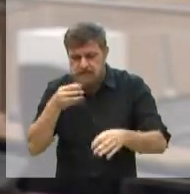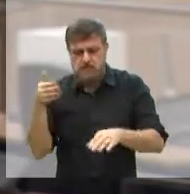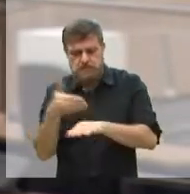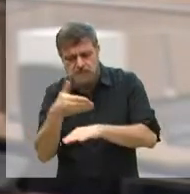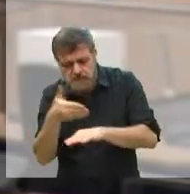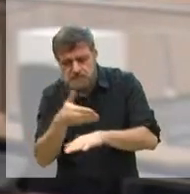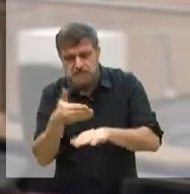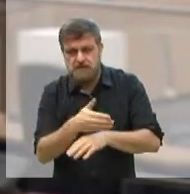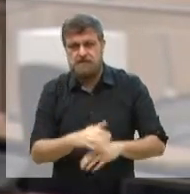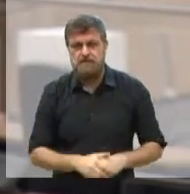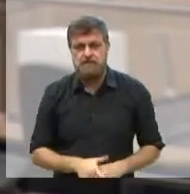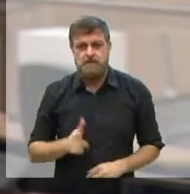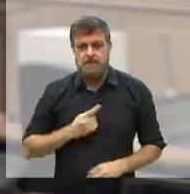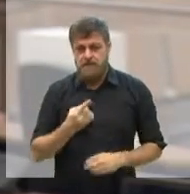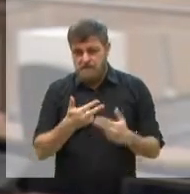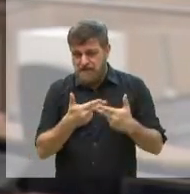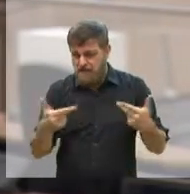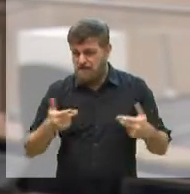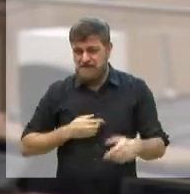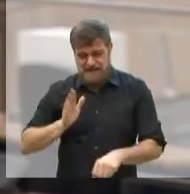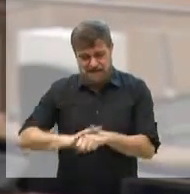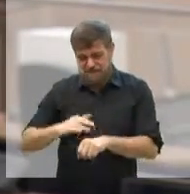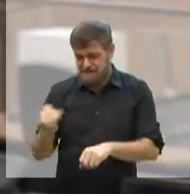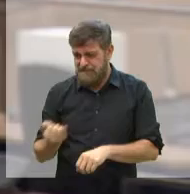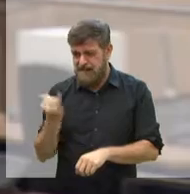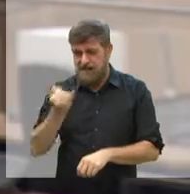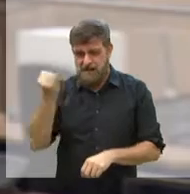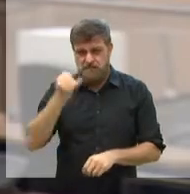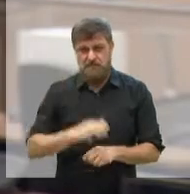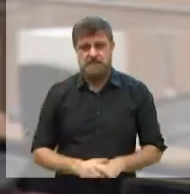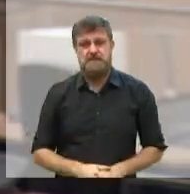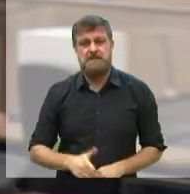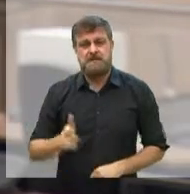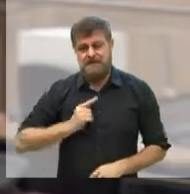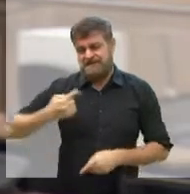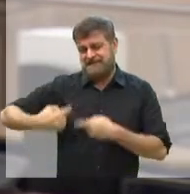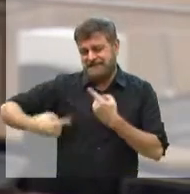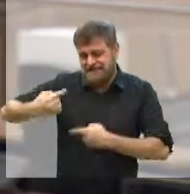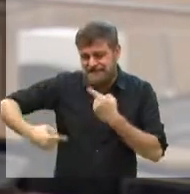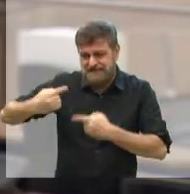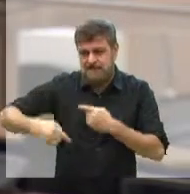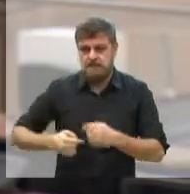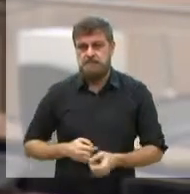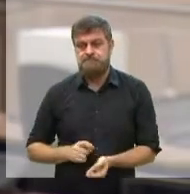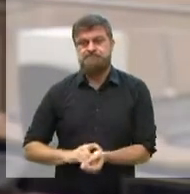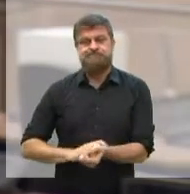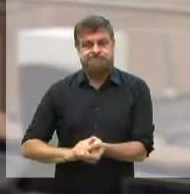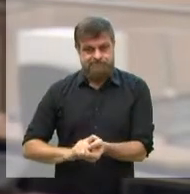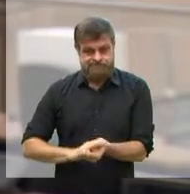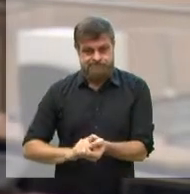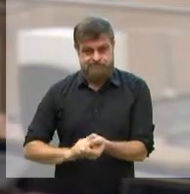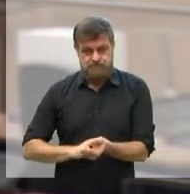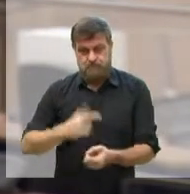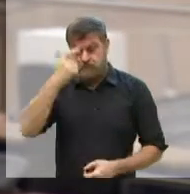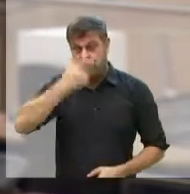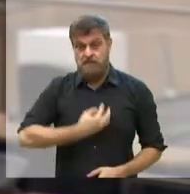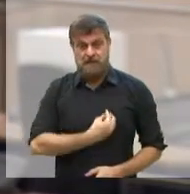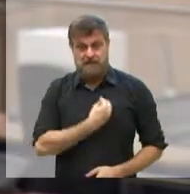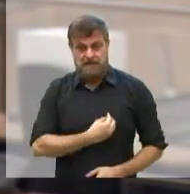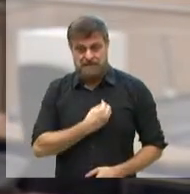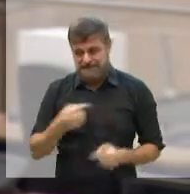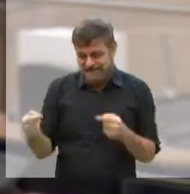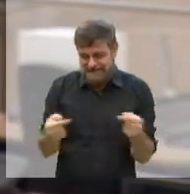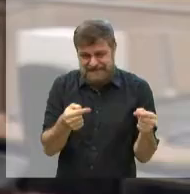Teve a participação ativa. Uma das coisas mais importantes que aconteceu, apesar dos grandes debates e debates acalorados, entre eles eu mesmo participei de